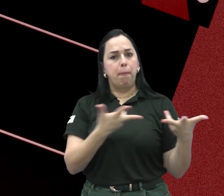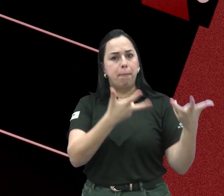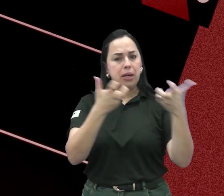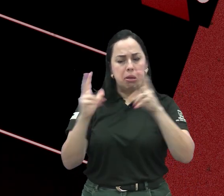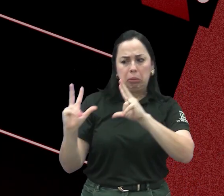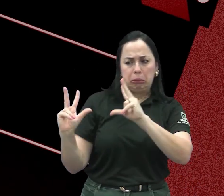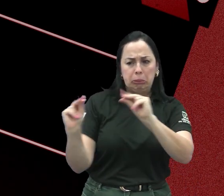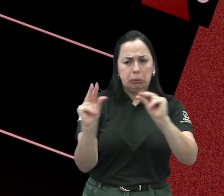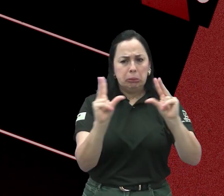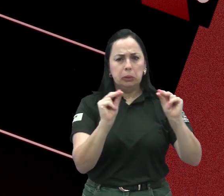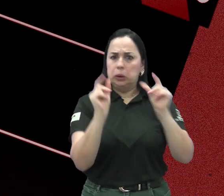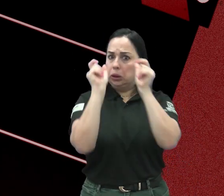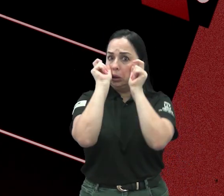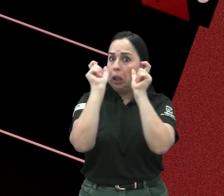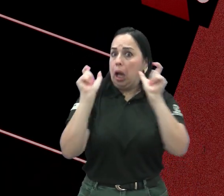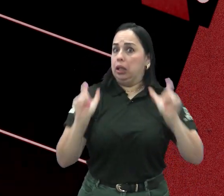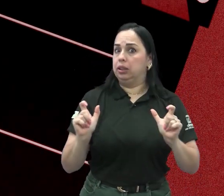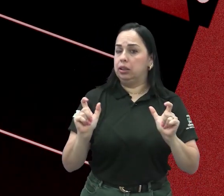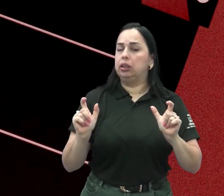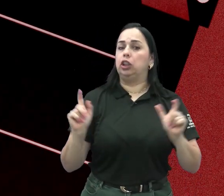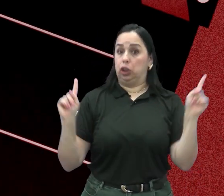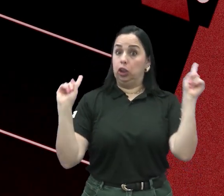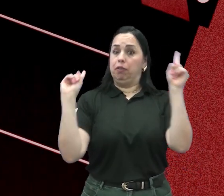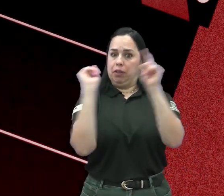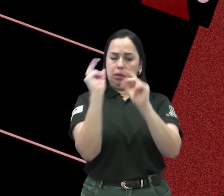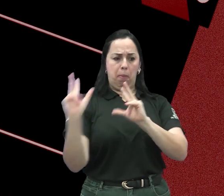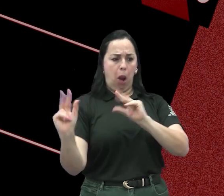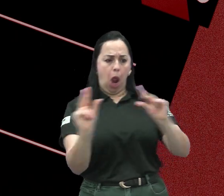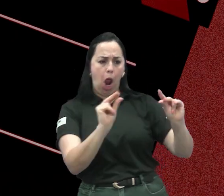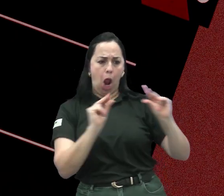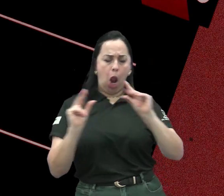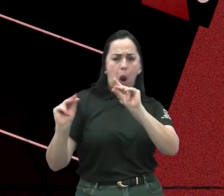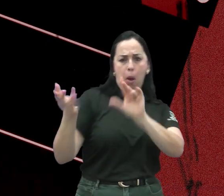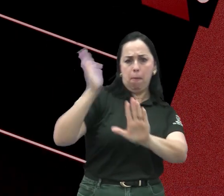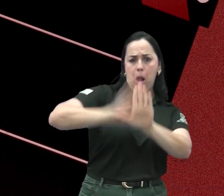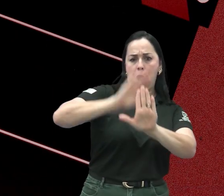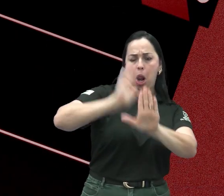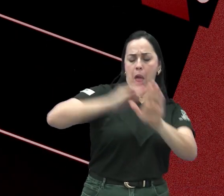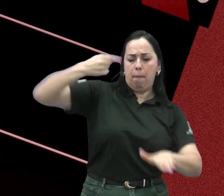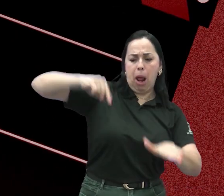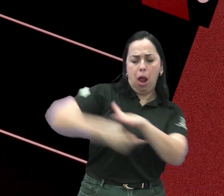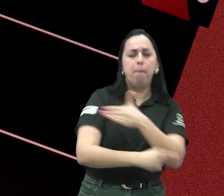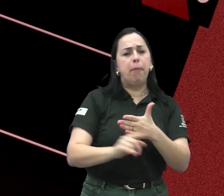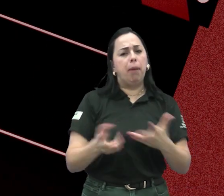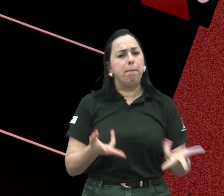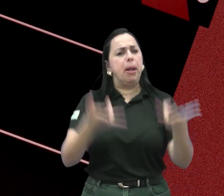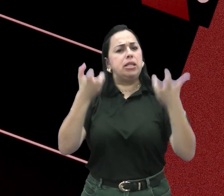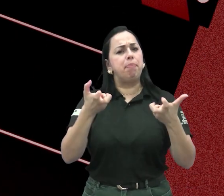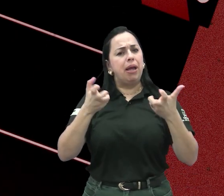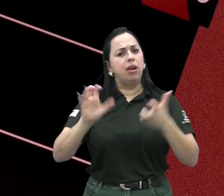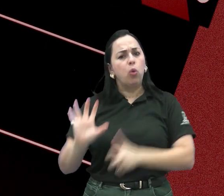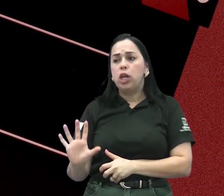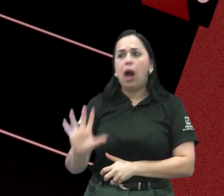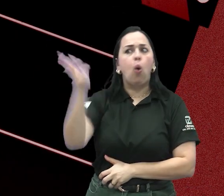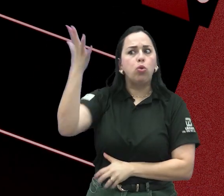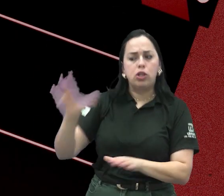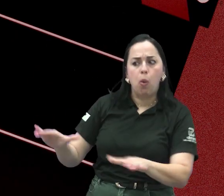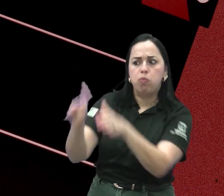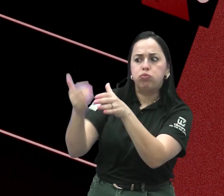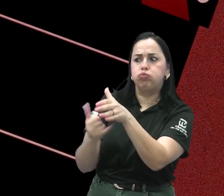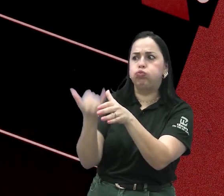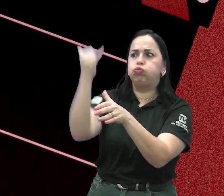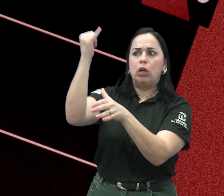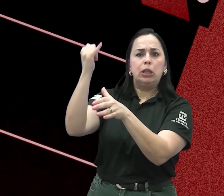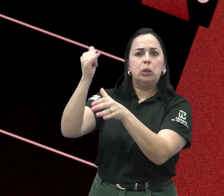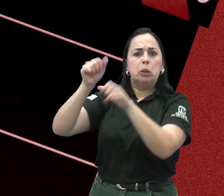diálogos super interessantes e complexos com profundidade para sentirmos a dimensão dessa tragédia. E